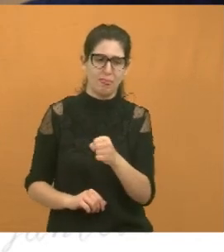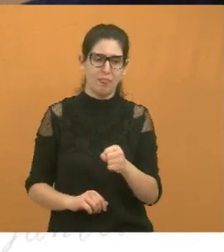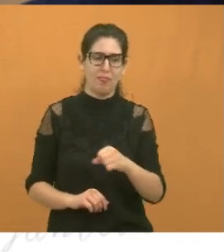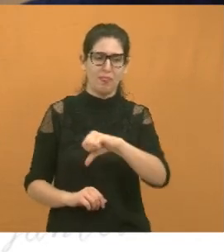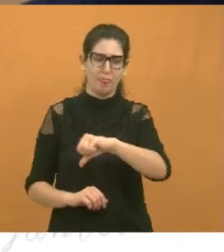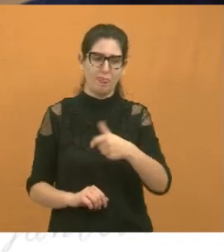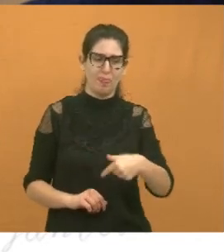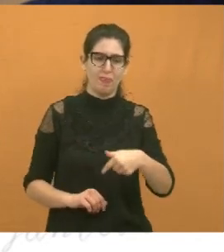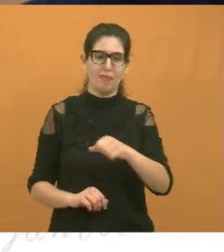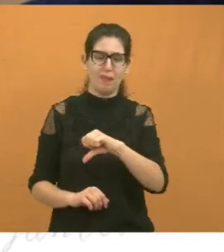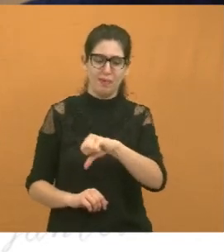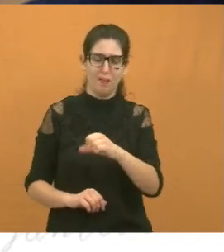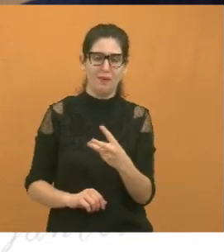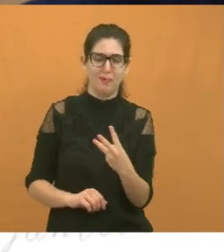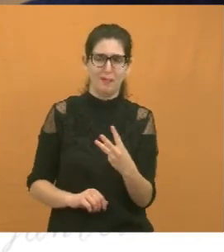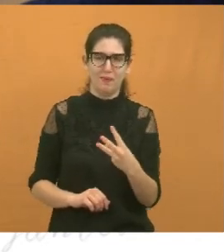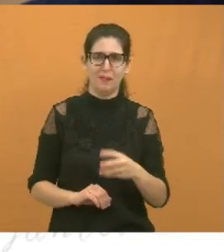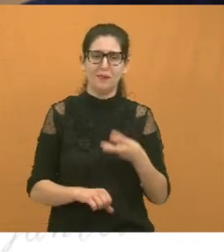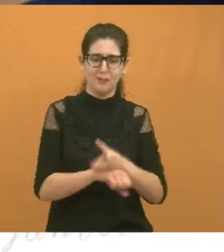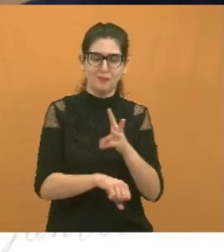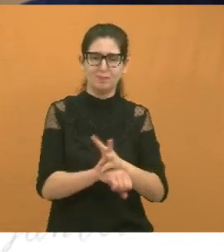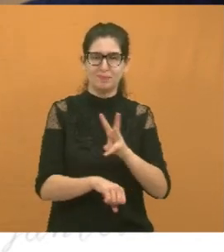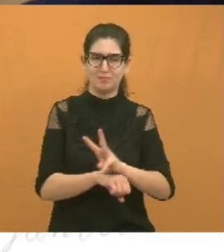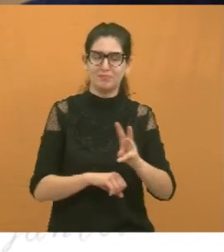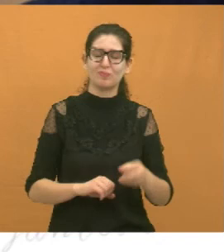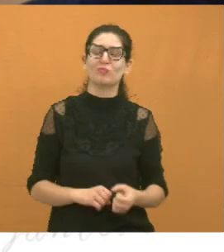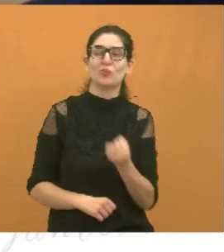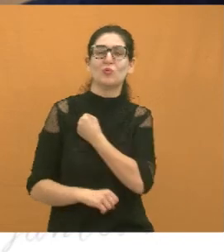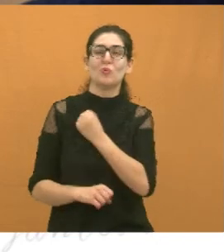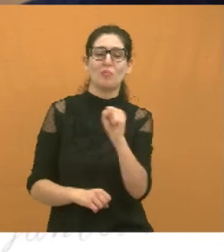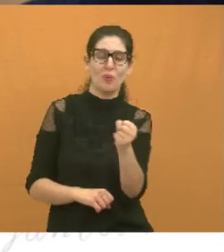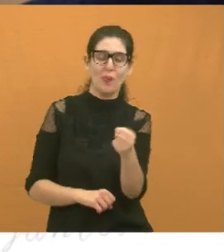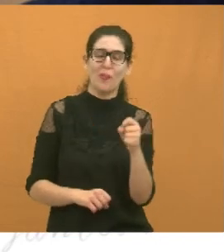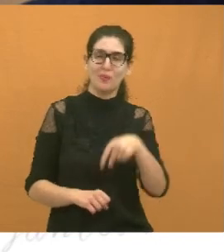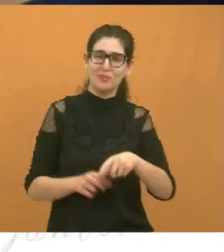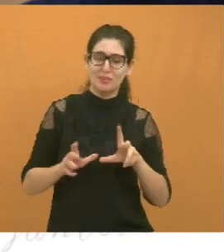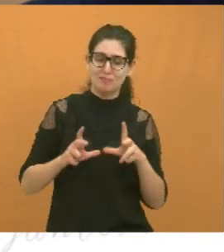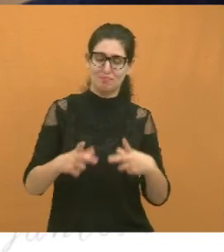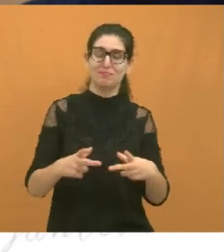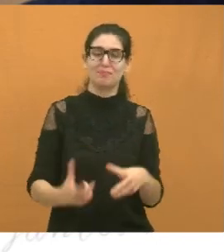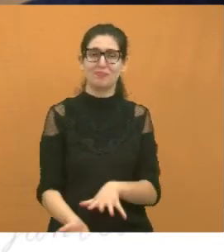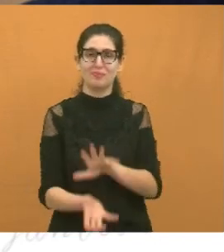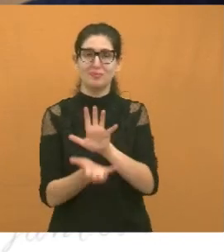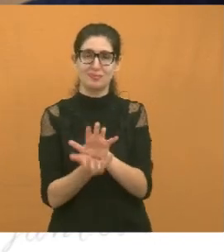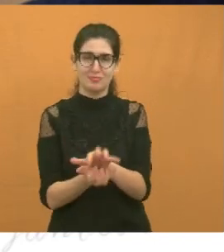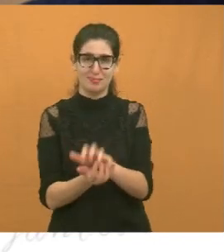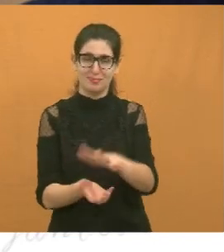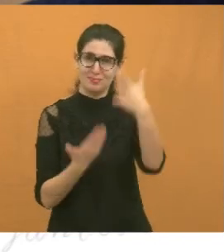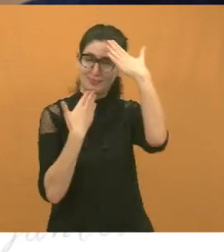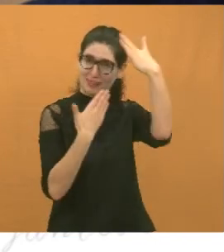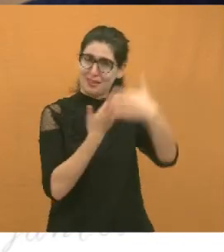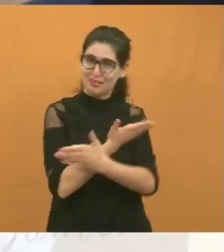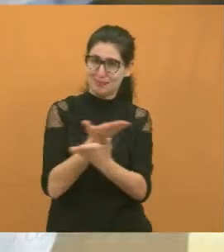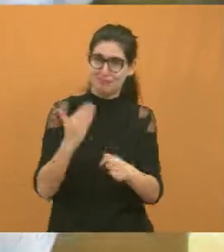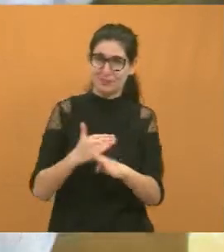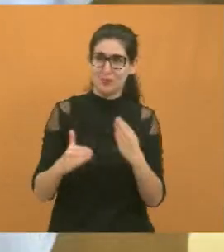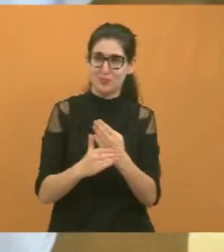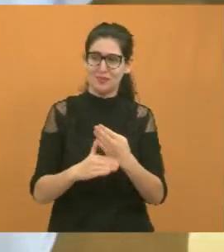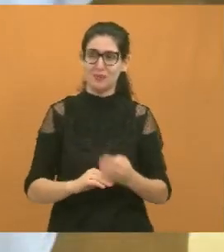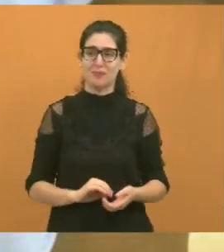988-189793, que é o WhatsApp. Nós estamos no gabinete 8, aqui na Câmara Municipal de Jacareí. Obrigado a todos.